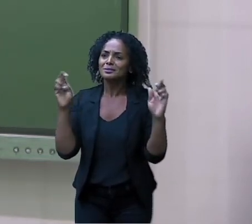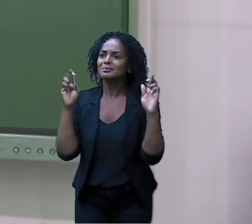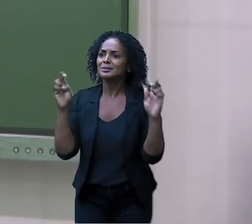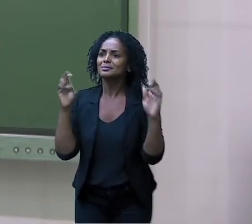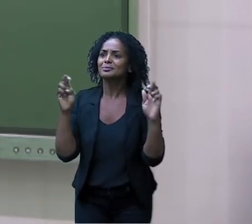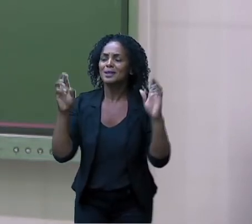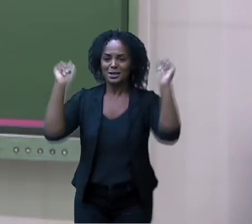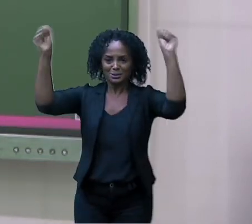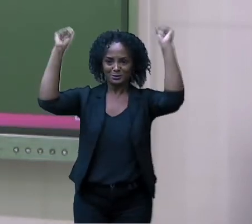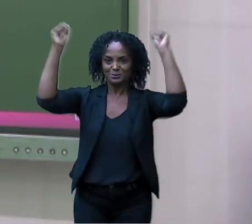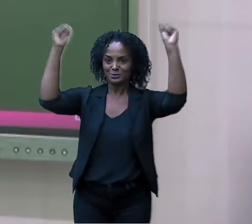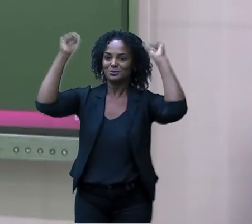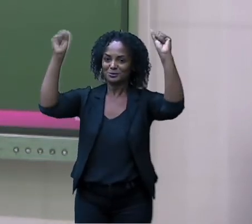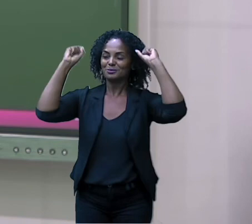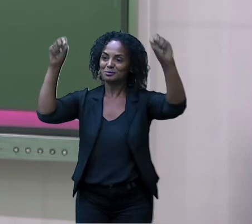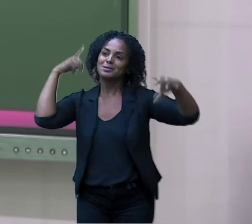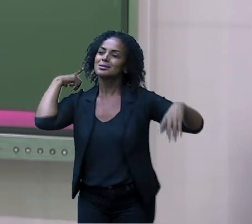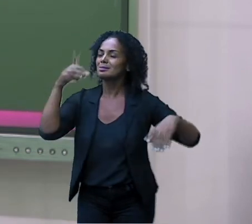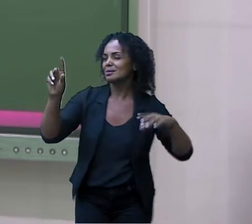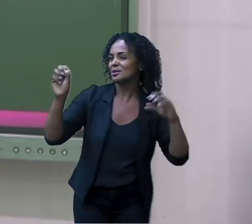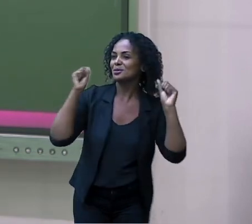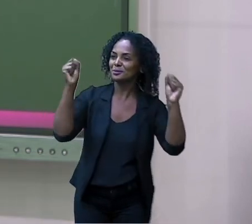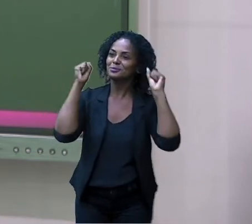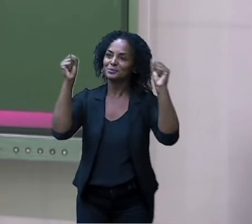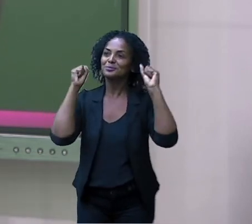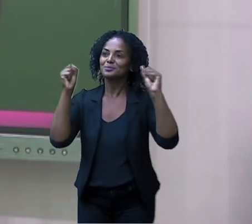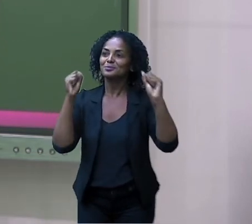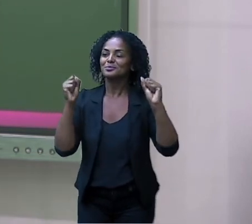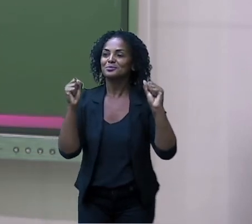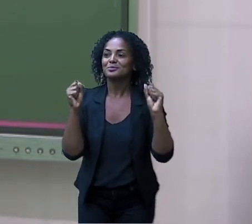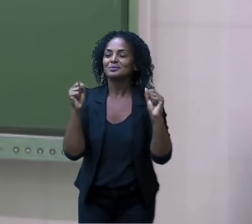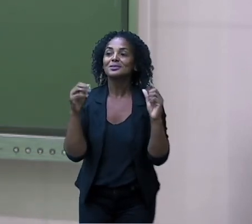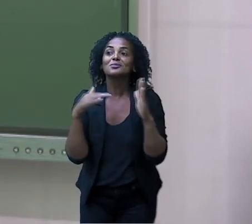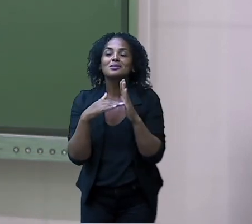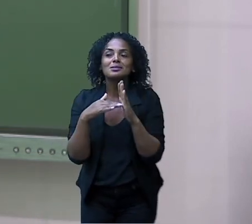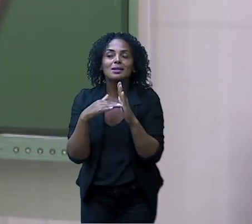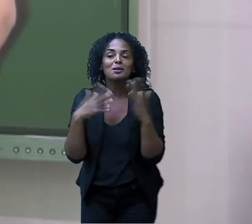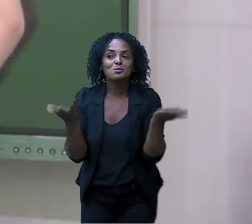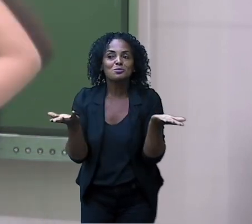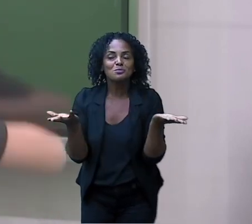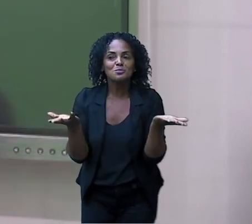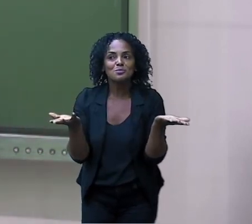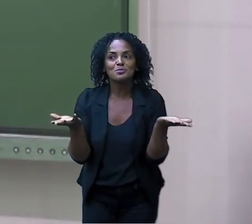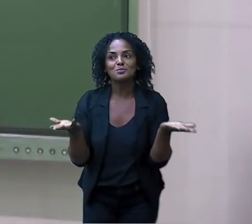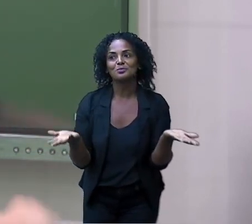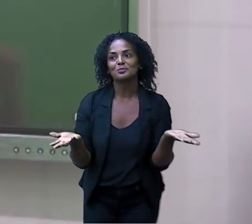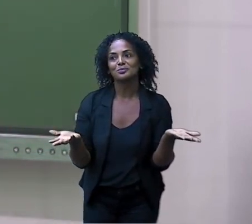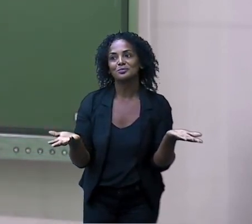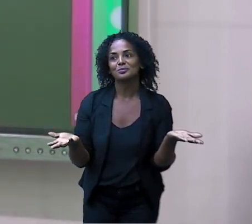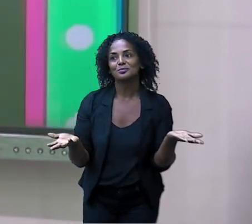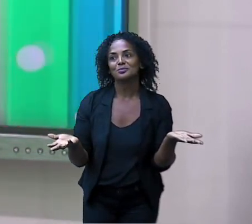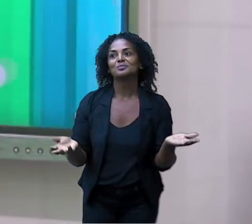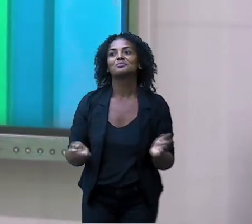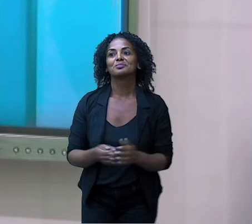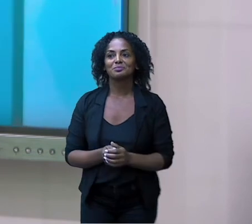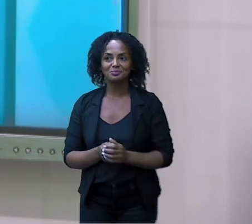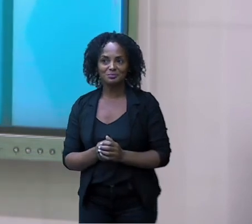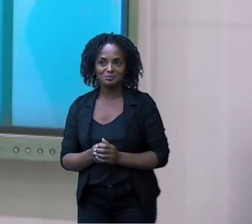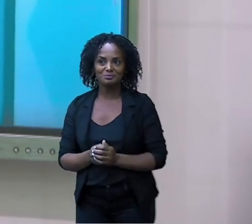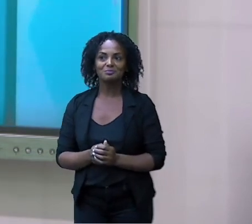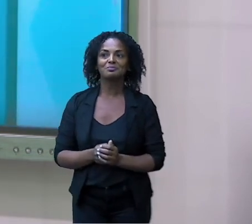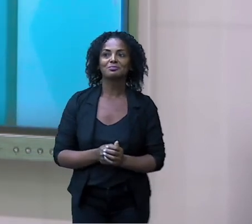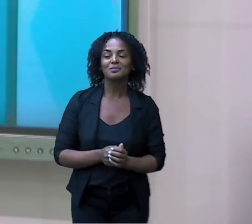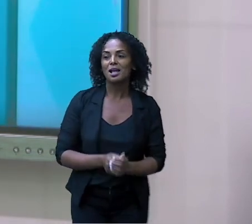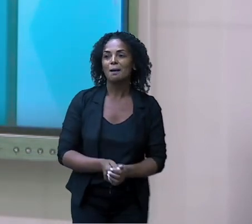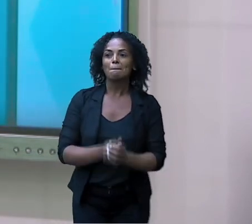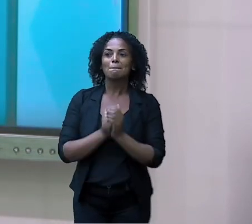aqui! Yes! Conseguiu! E por último, nós temos o quê? Tá fácil. Ah, e